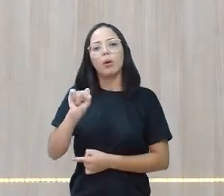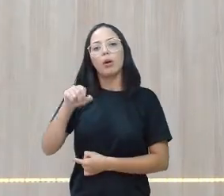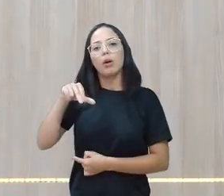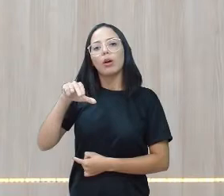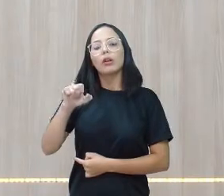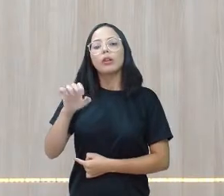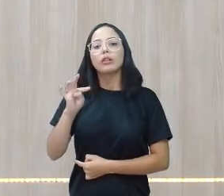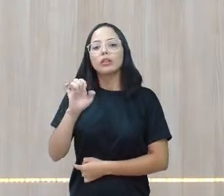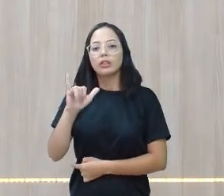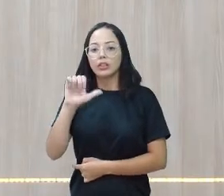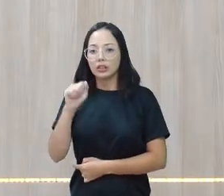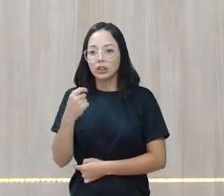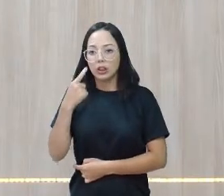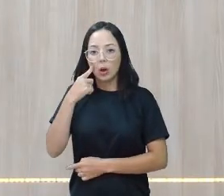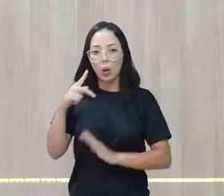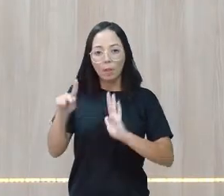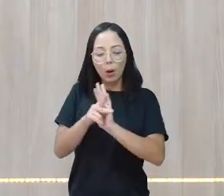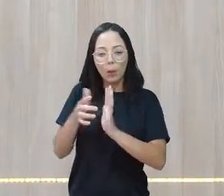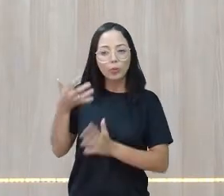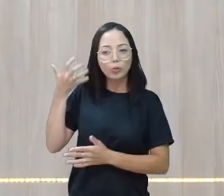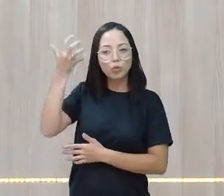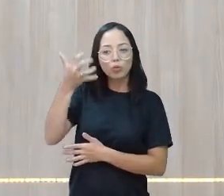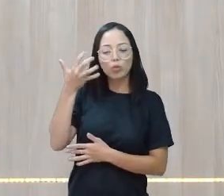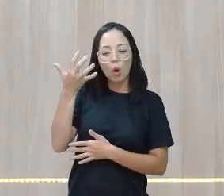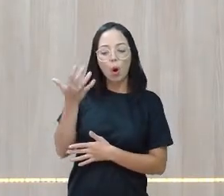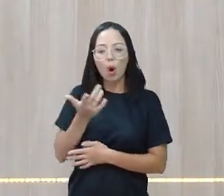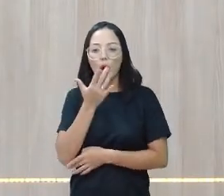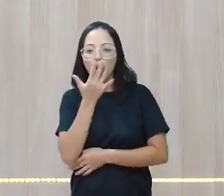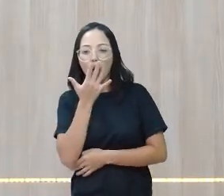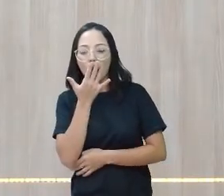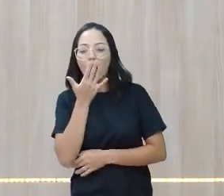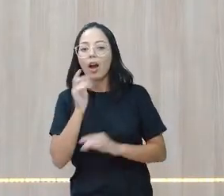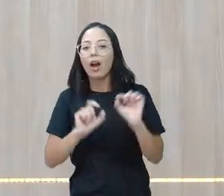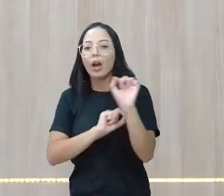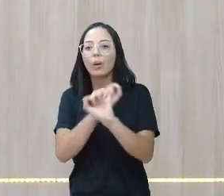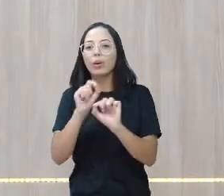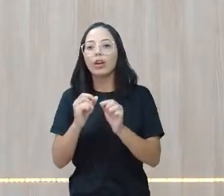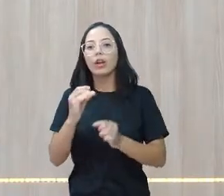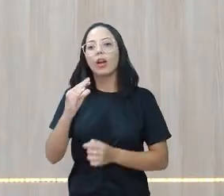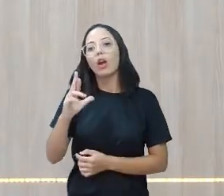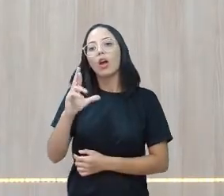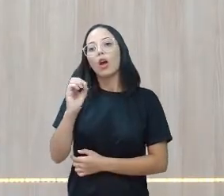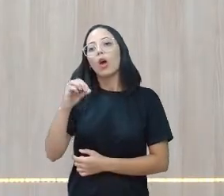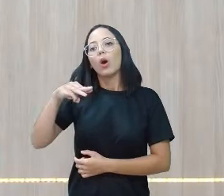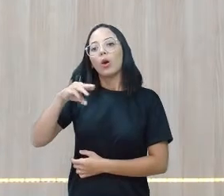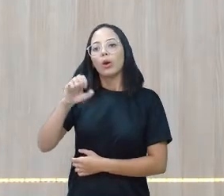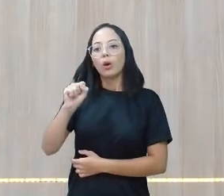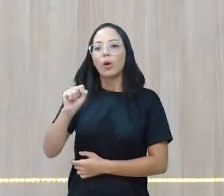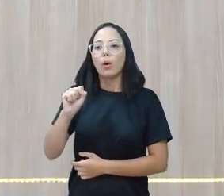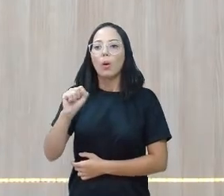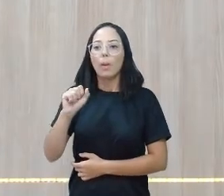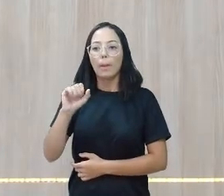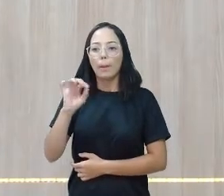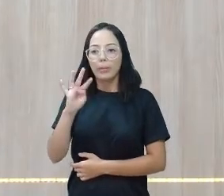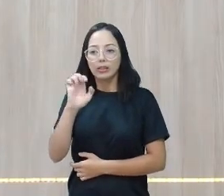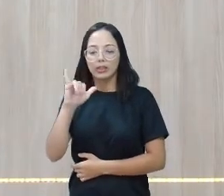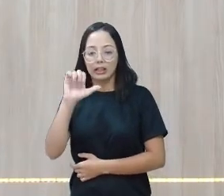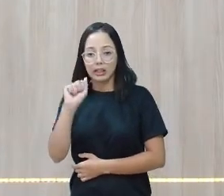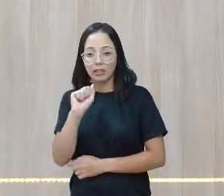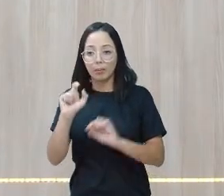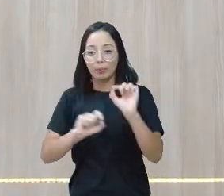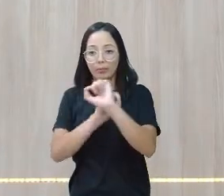trouxe para vocês, a ideia do som com cor, é a chamada cromestesia, que é quando